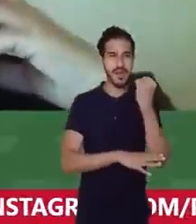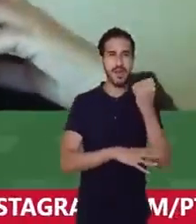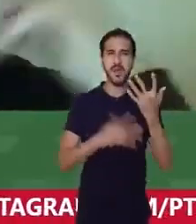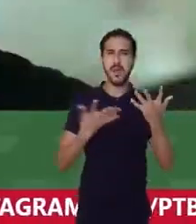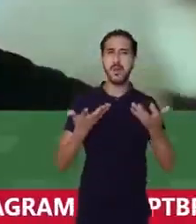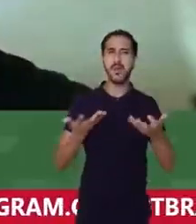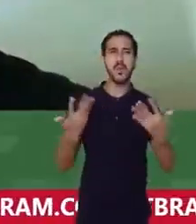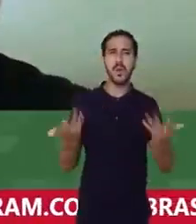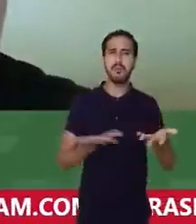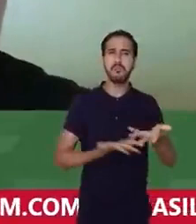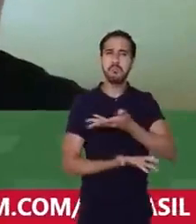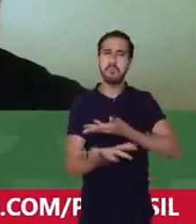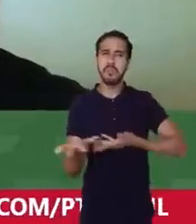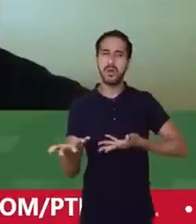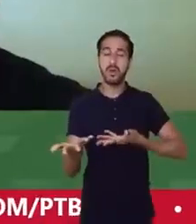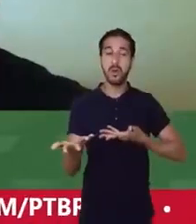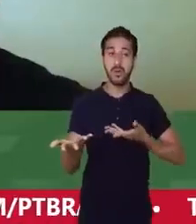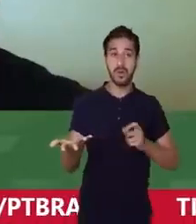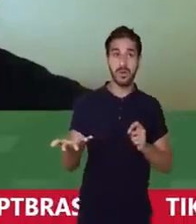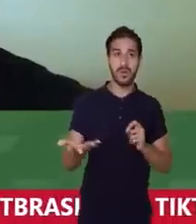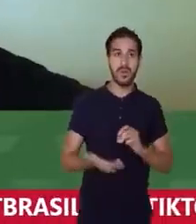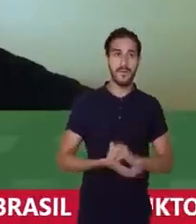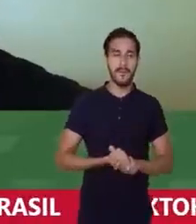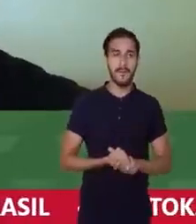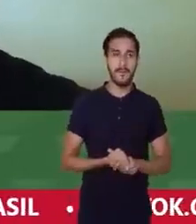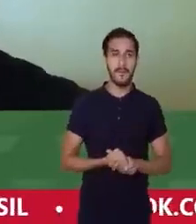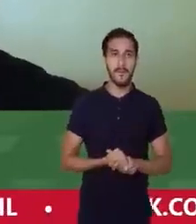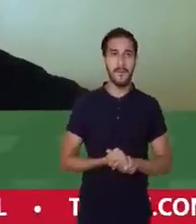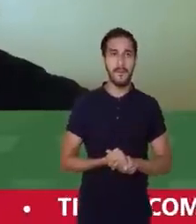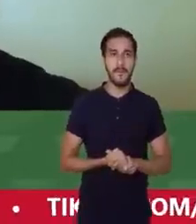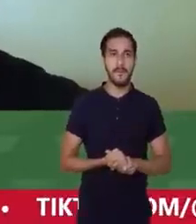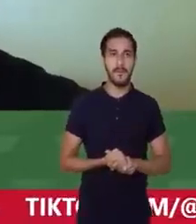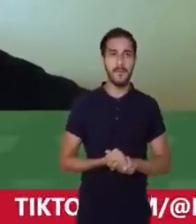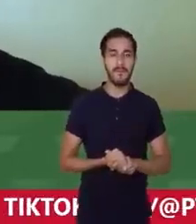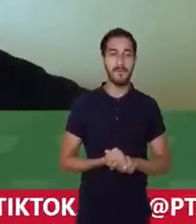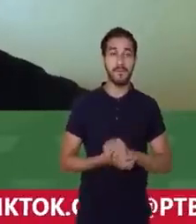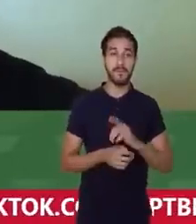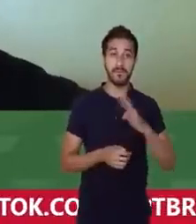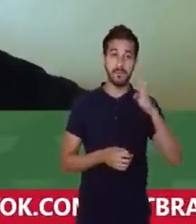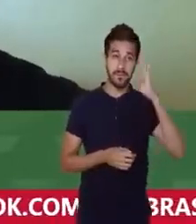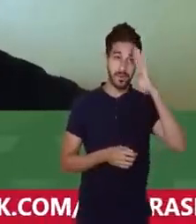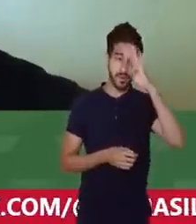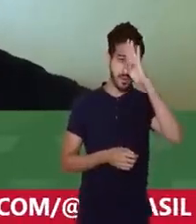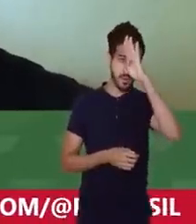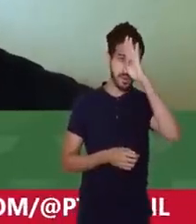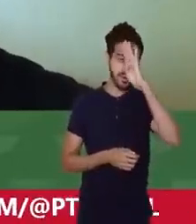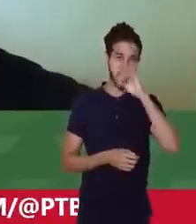a troca? A troca foi o seguinte: posto que o Bolsonaro